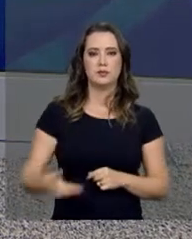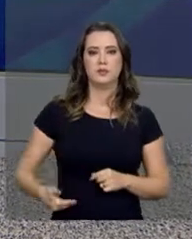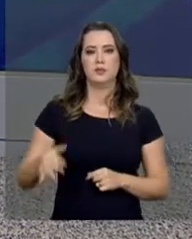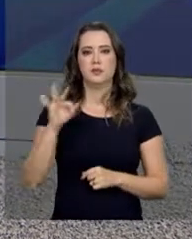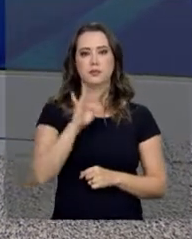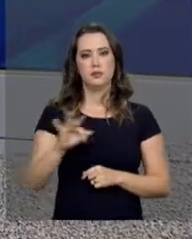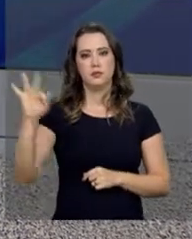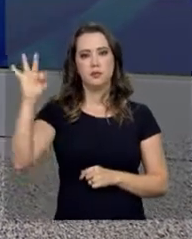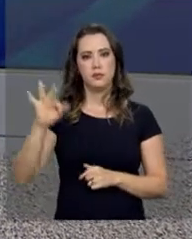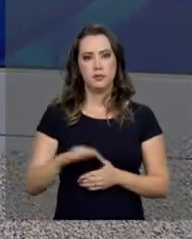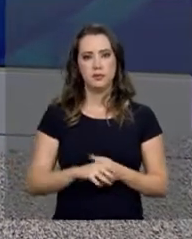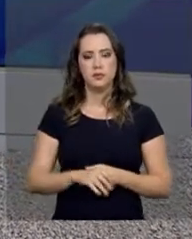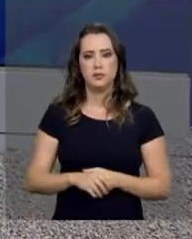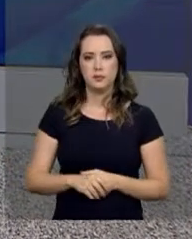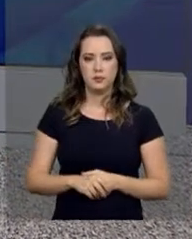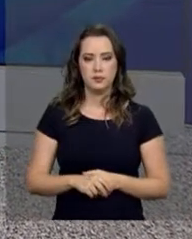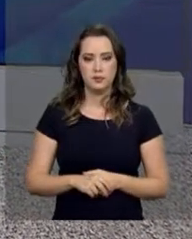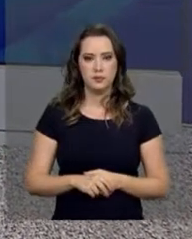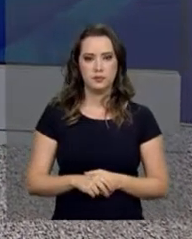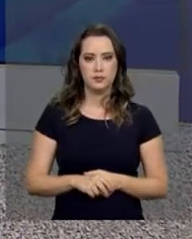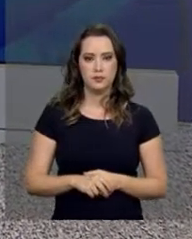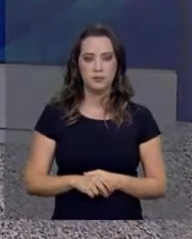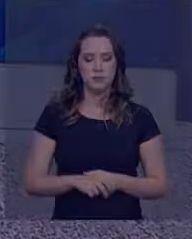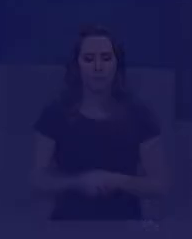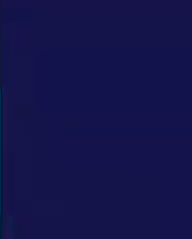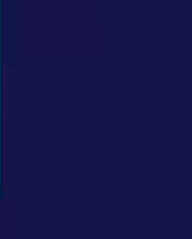nbr a tv do governo federal